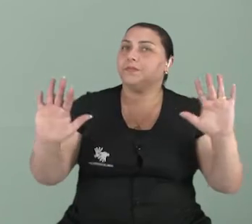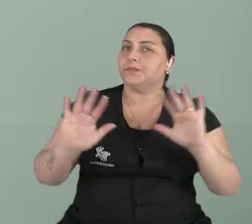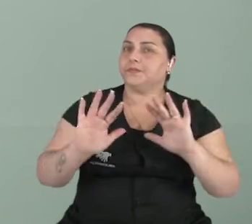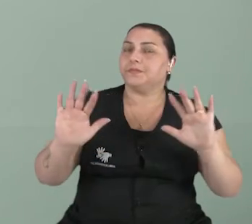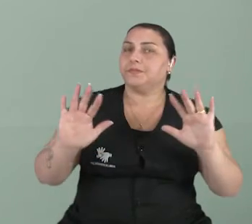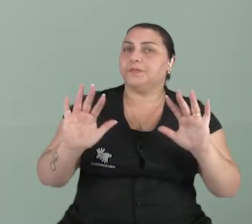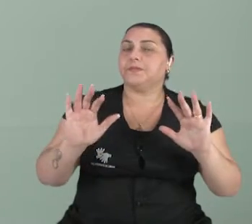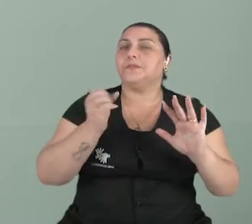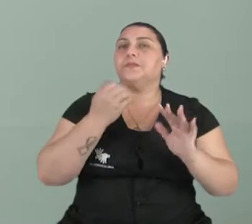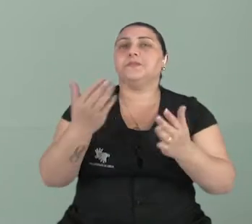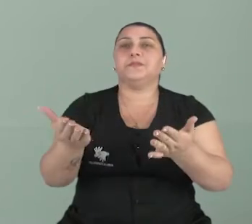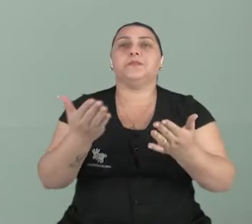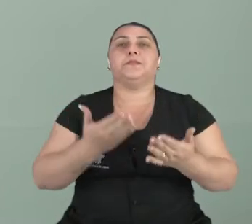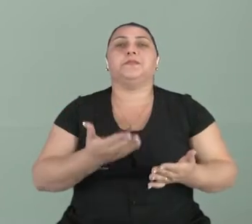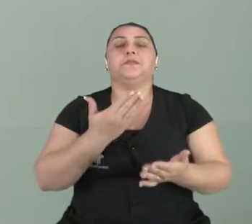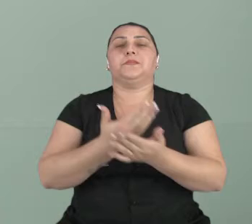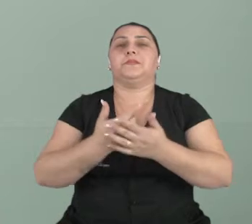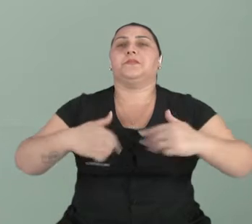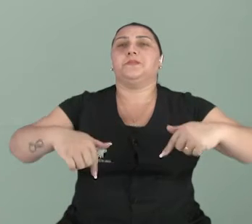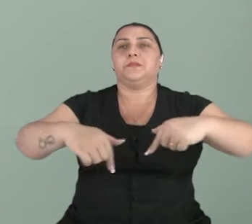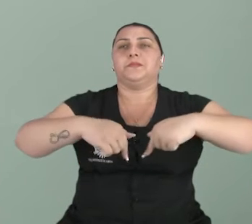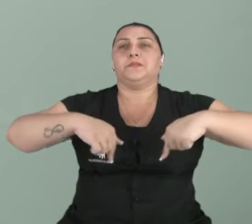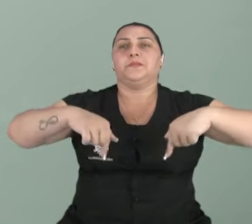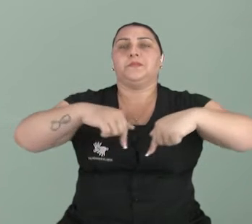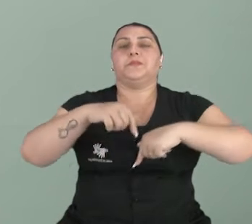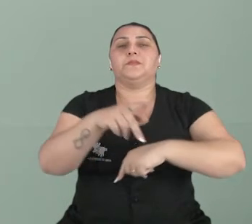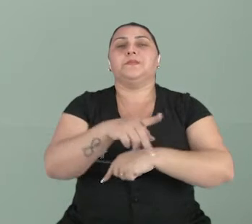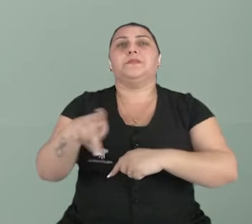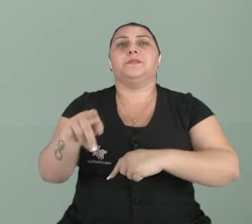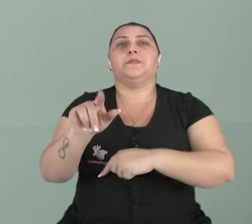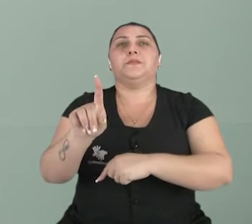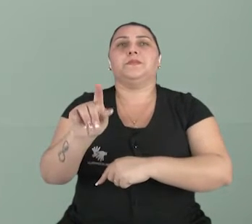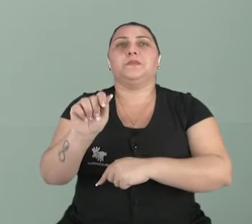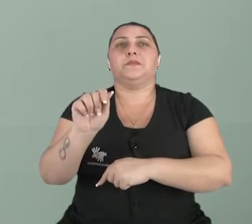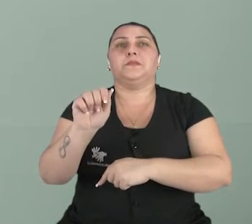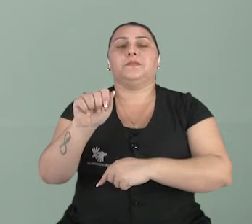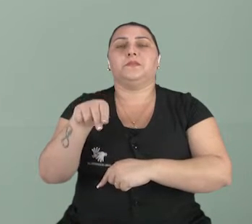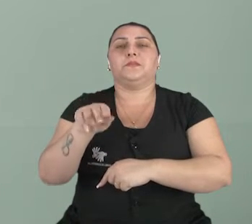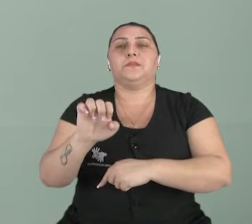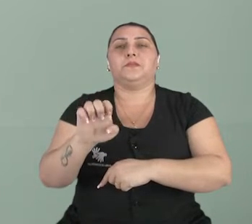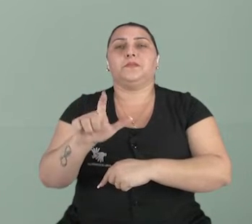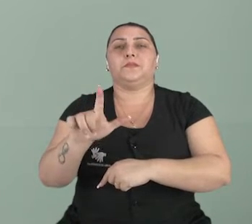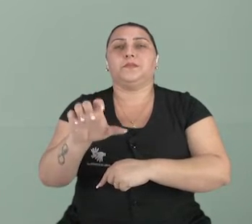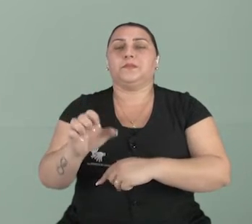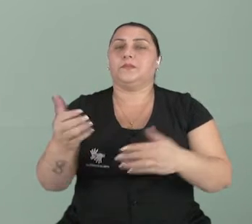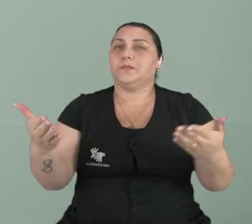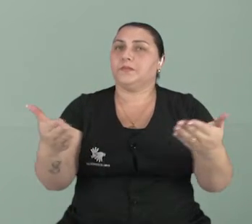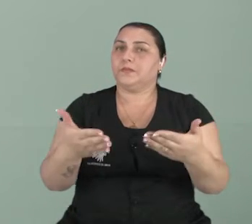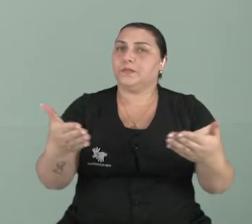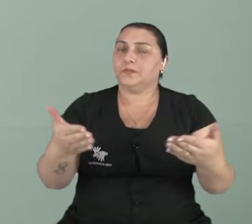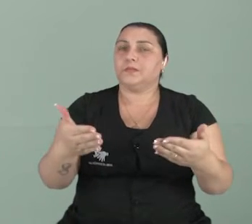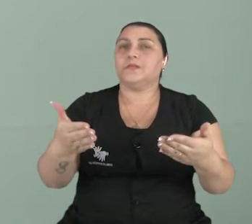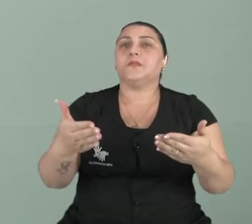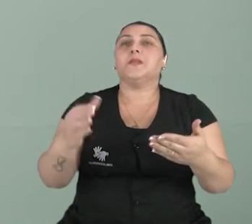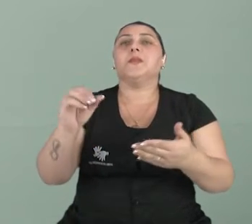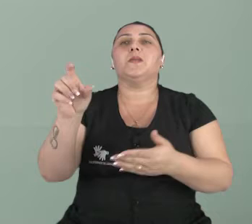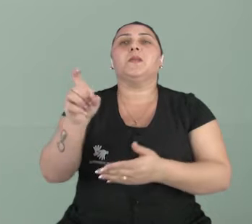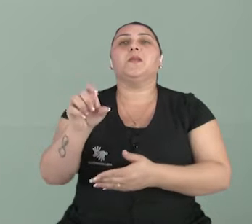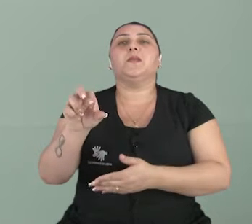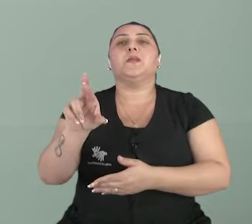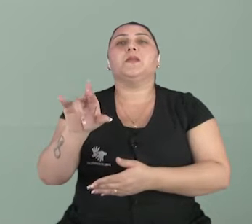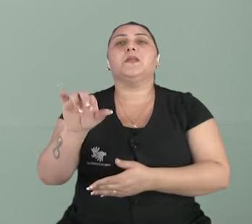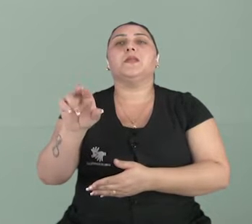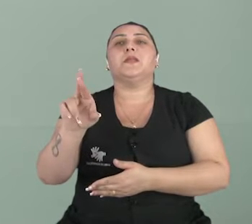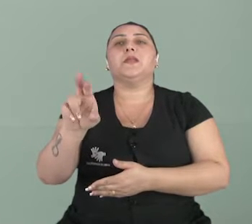Olá, seja bem-vindo à nossa aula de Química. Sou a professora Daniele e hoje nós vamos trabalhar sobre